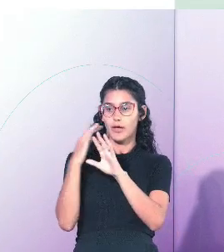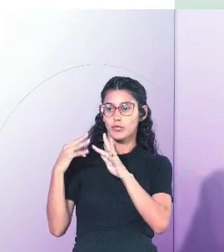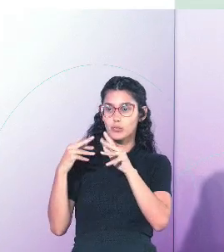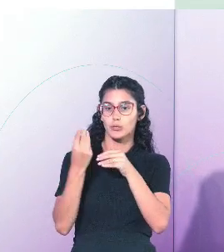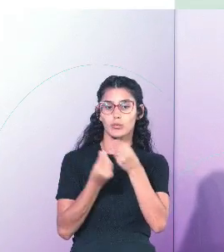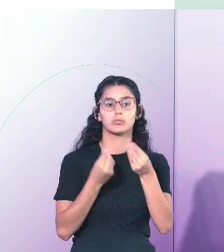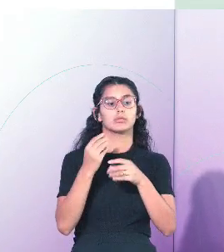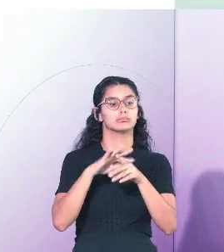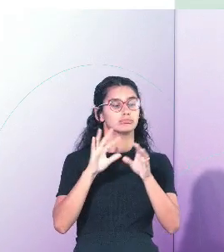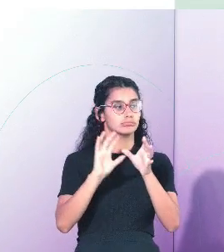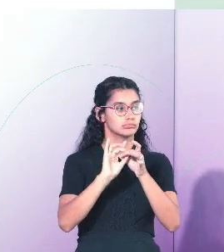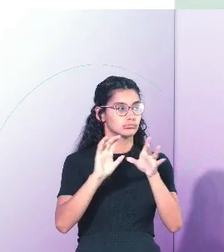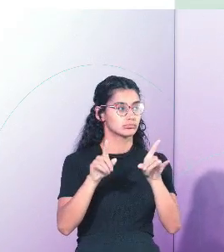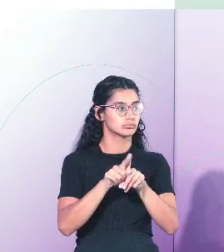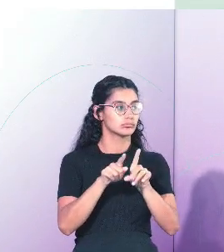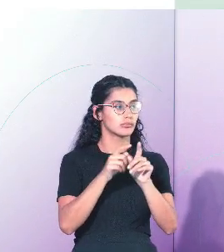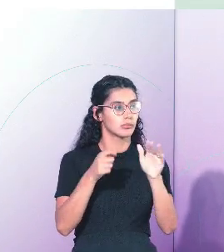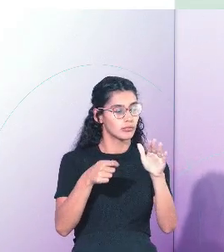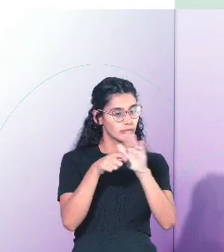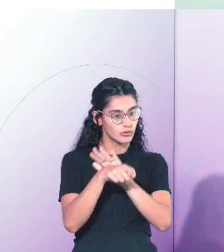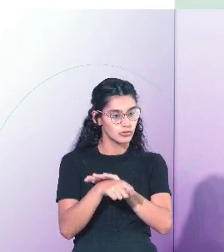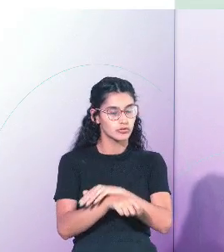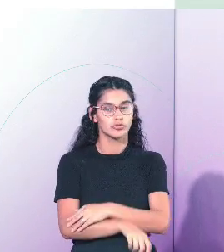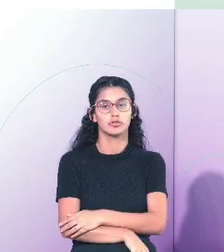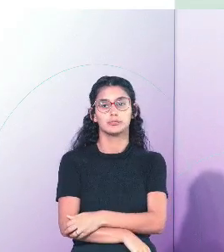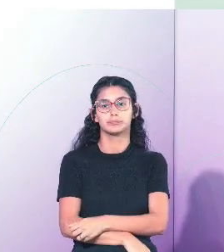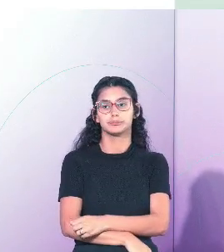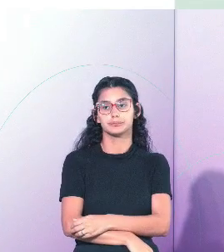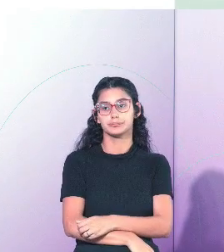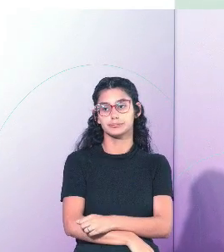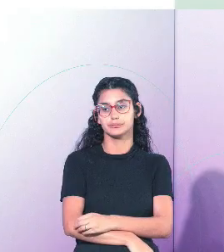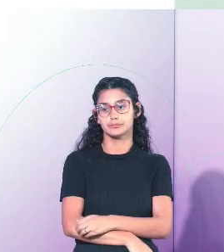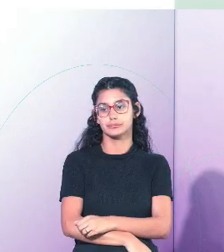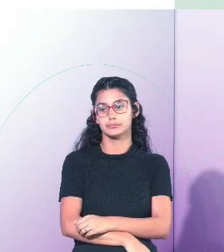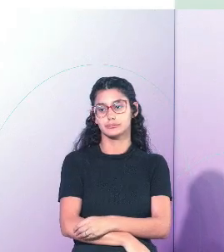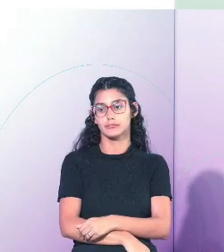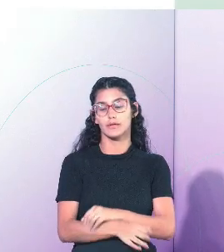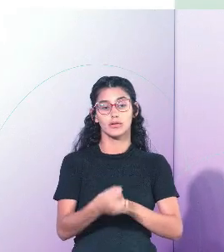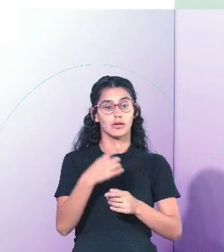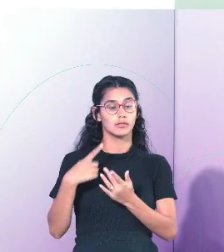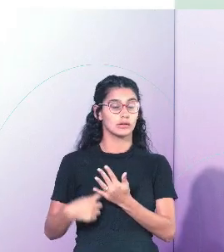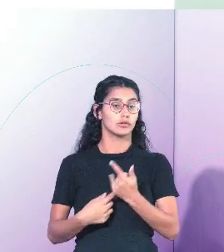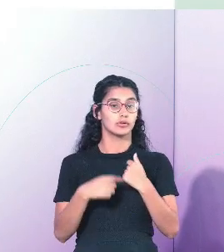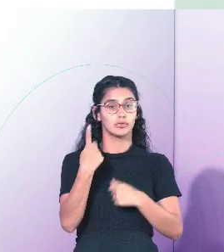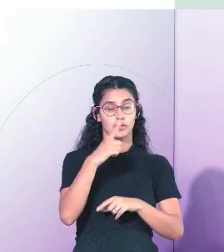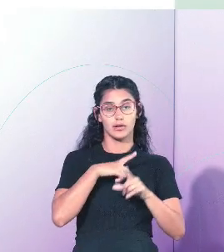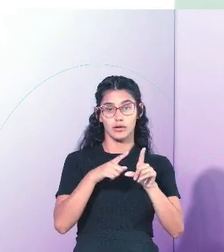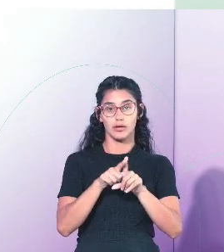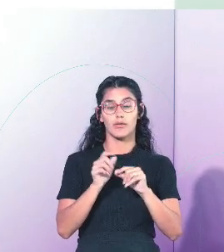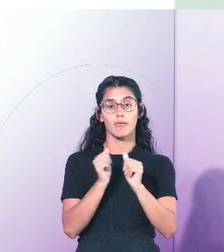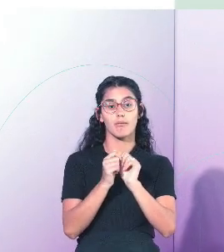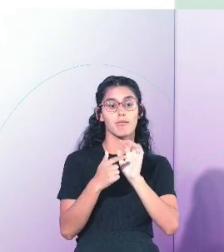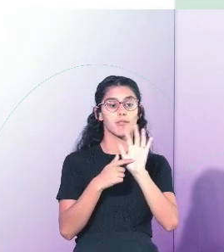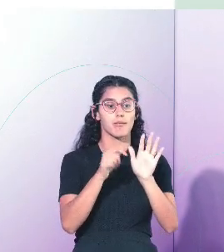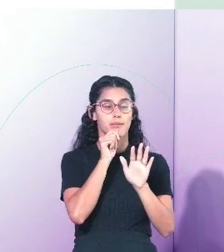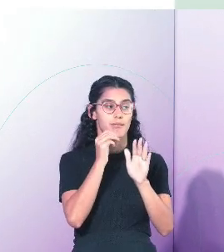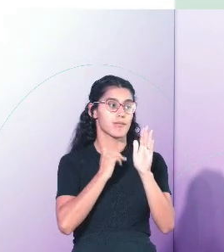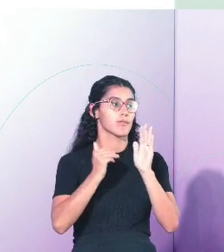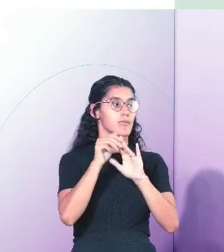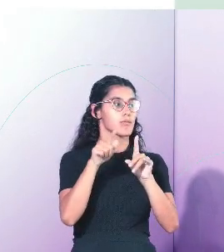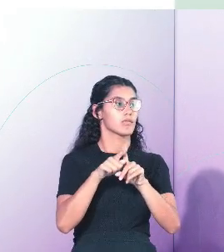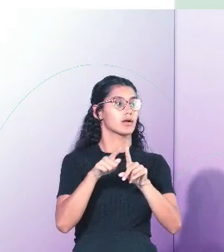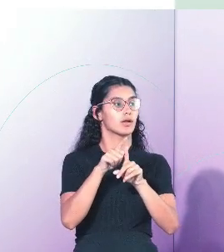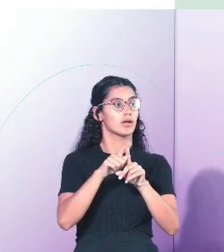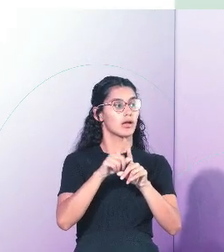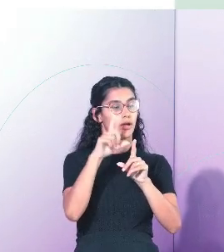quanto que eles estão disponíveis a investir em termos de orçamento para essas novas tecnologias, a gente corta ainda mais e